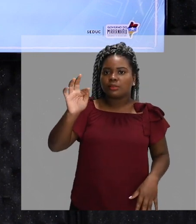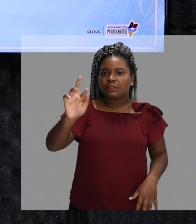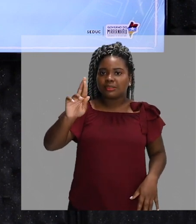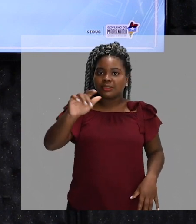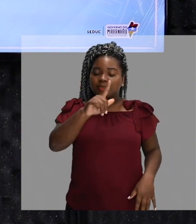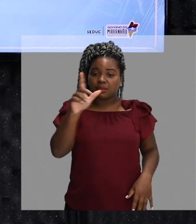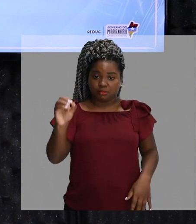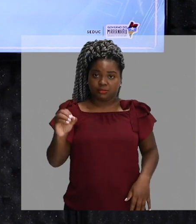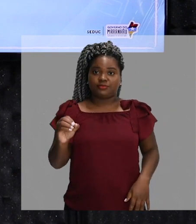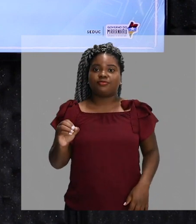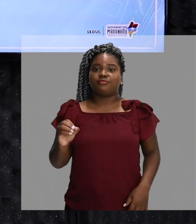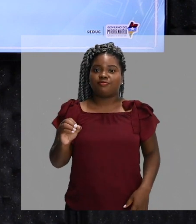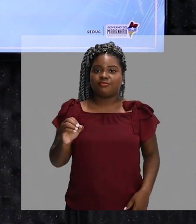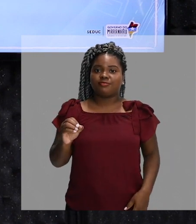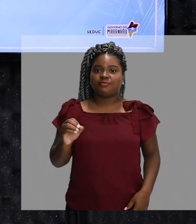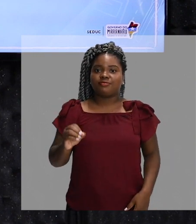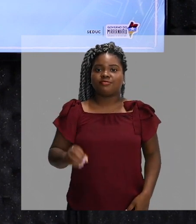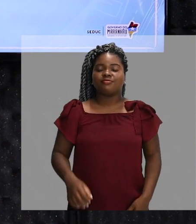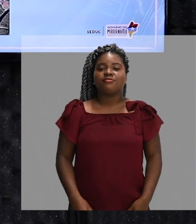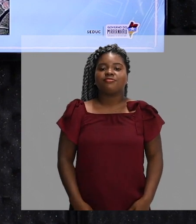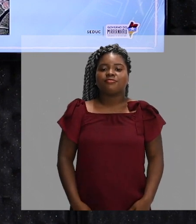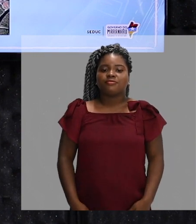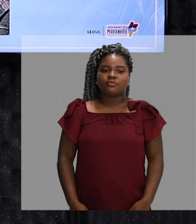que foram produzidas.